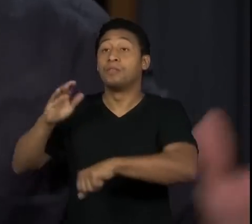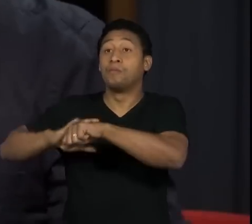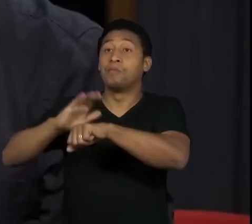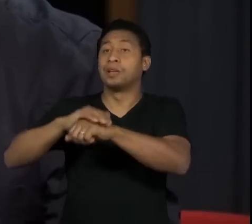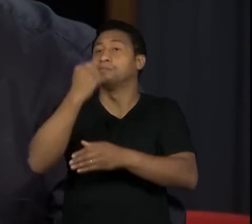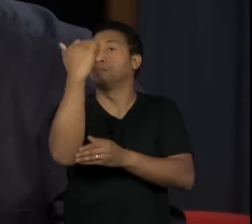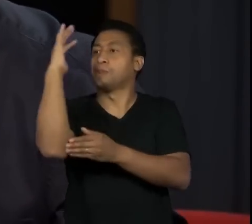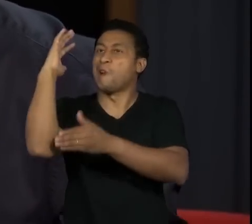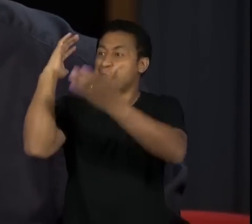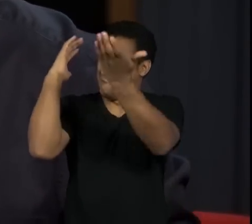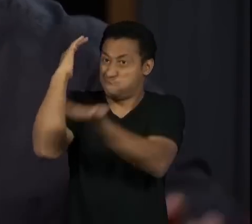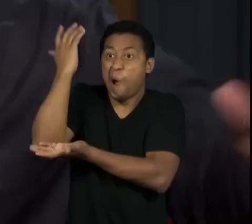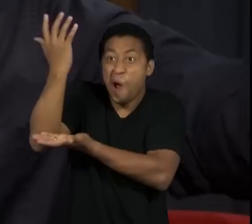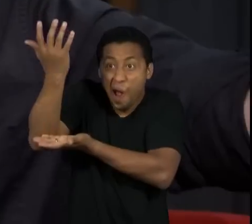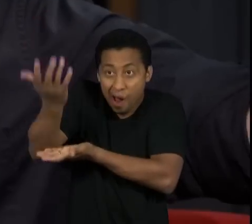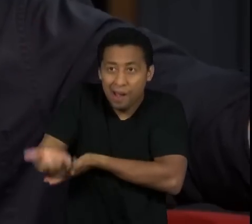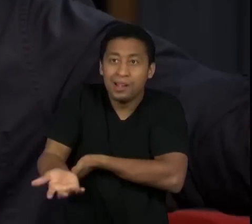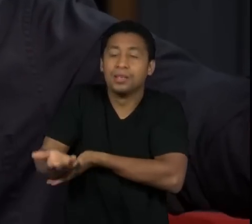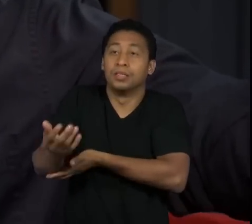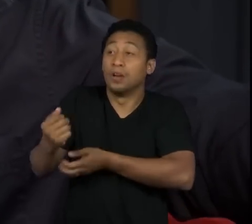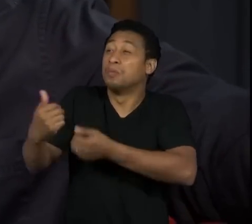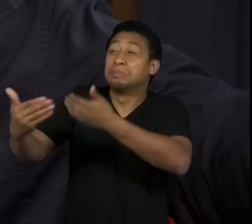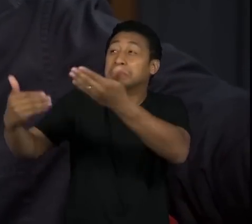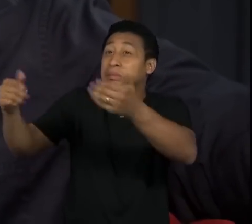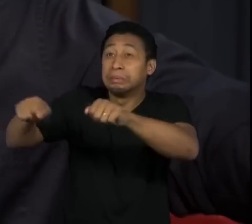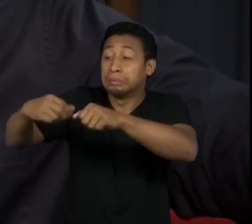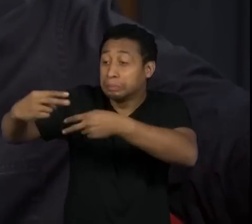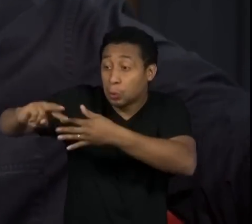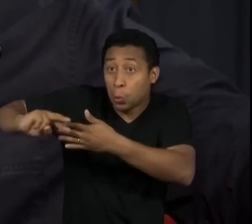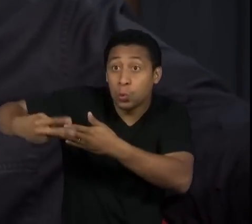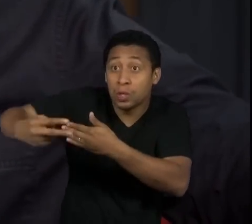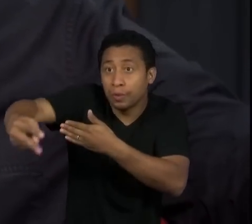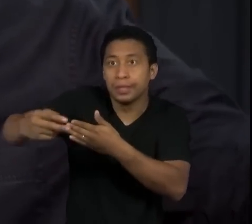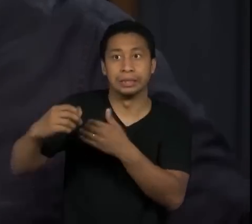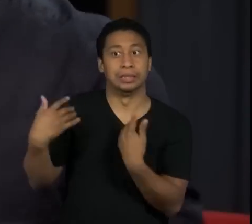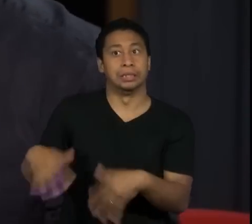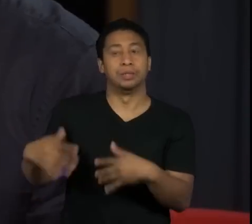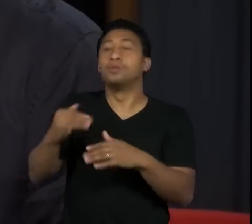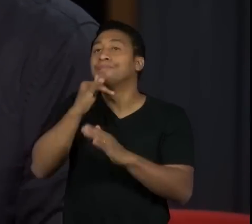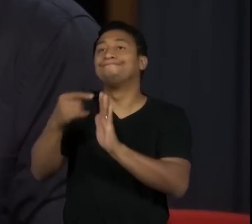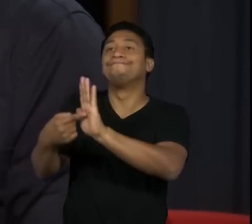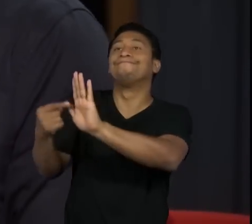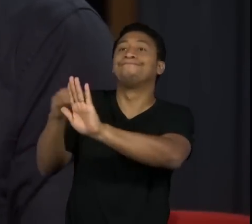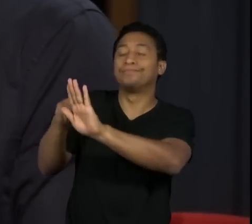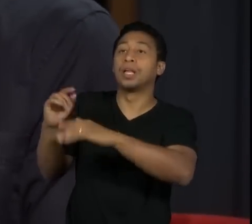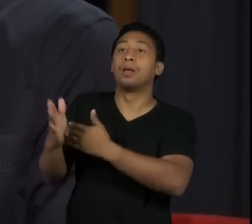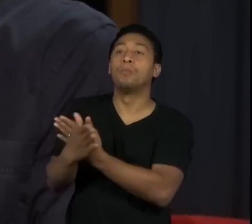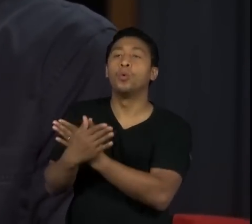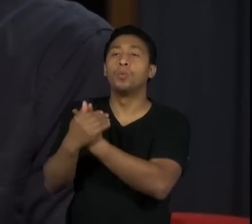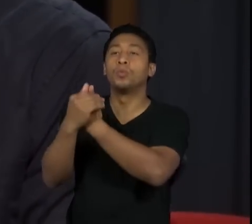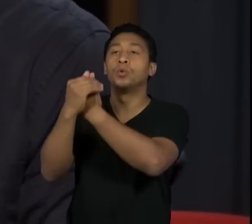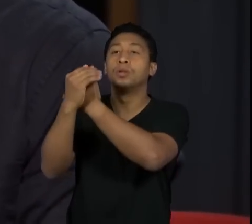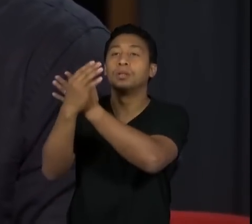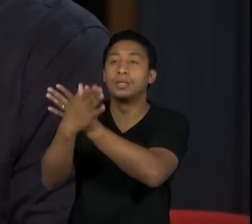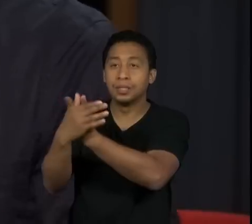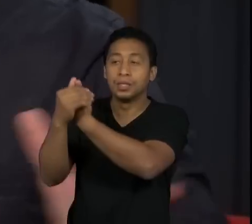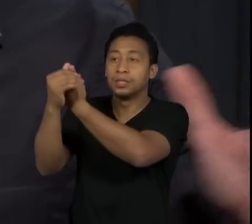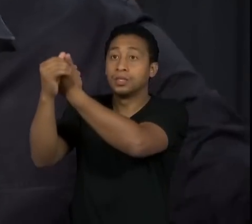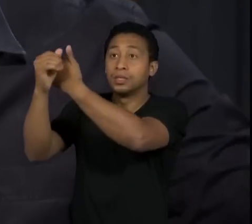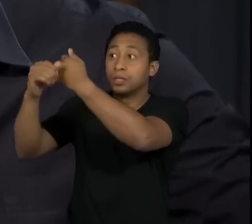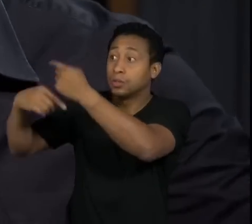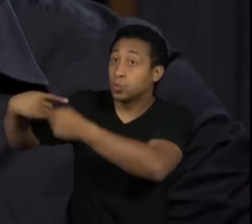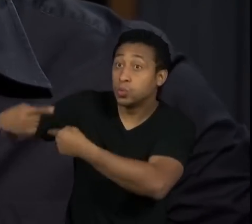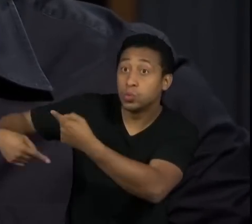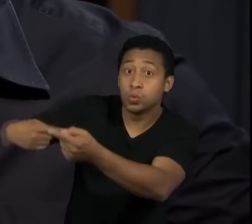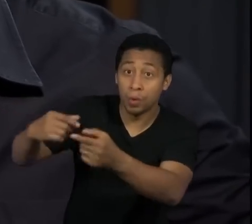borboleta pode causar um furacão. Uma árvore derrubada pode causar uma pandemia que deixa o mundo inteiro em pânico. E aí a